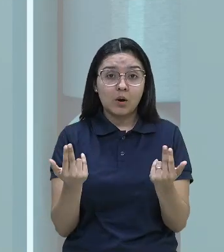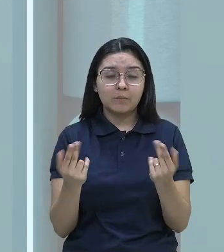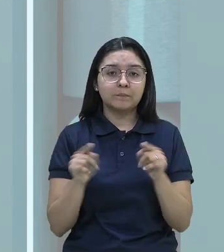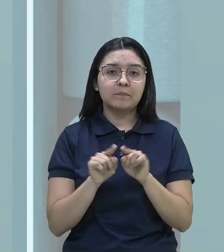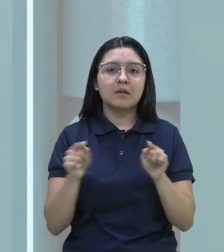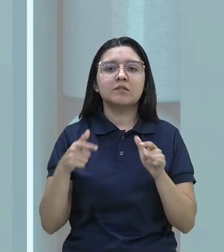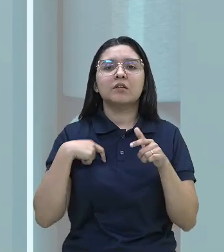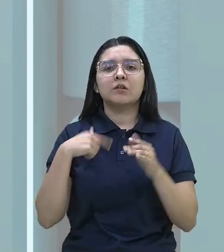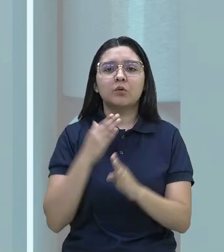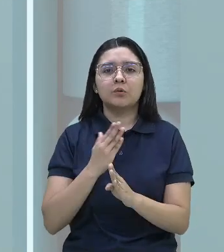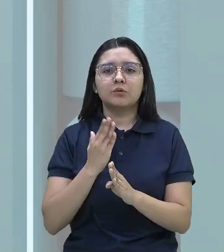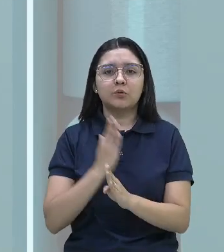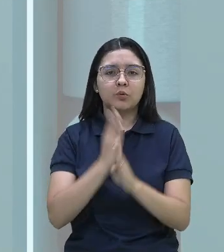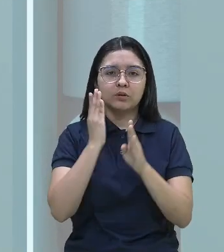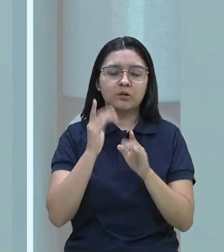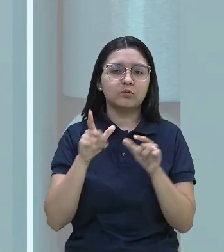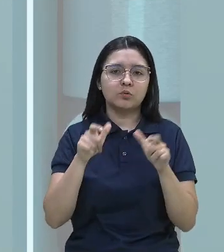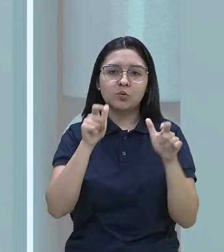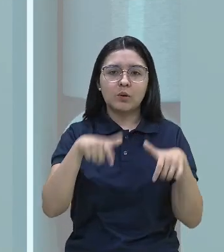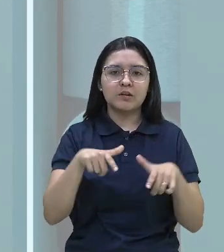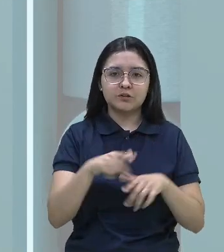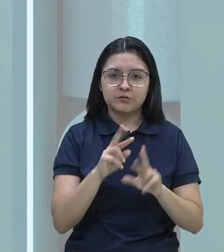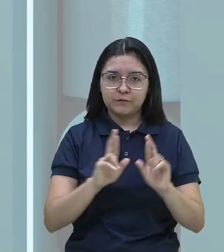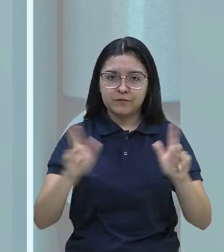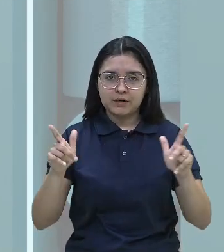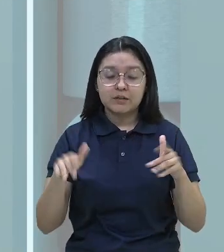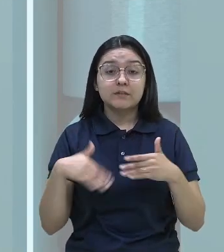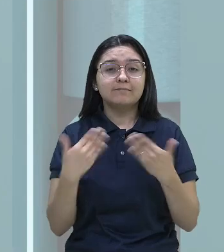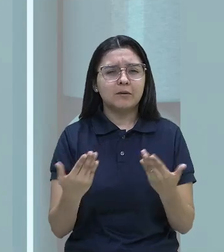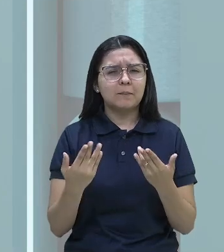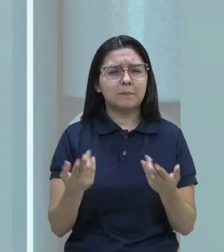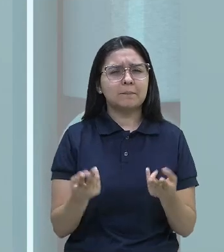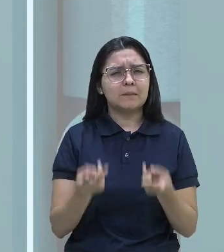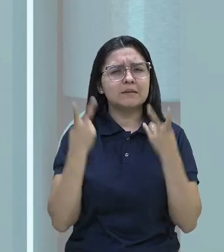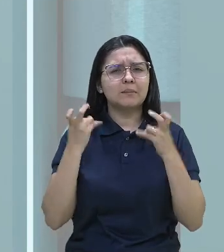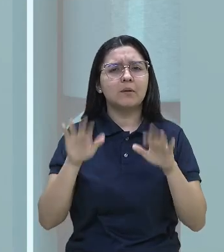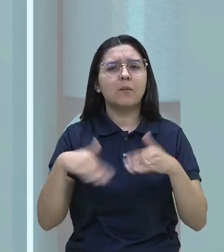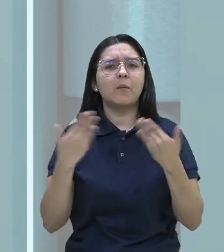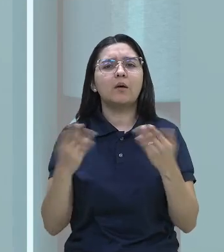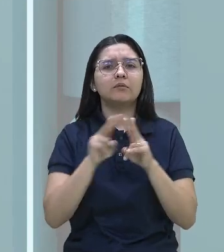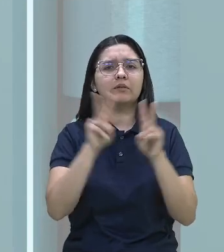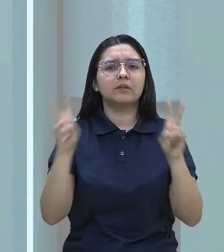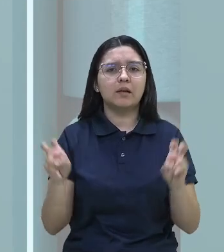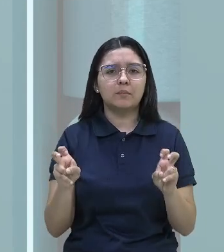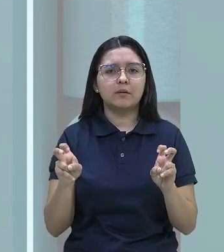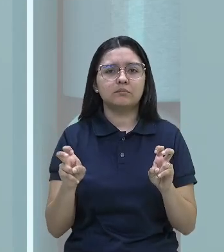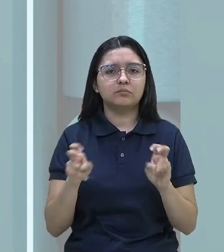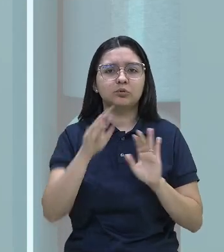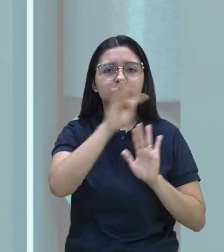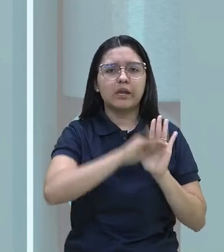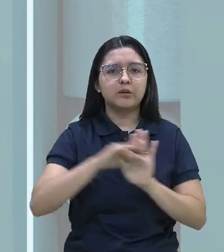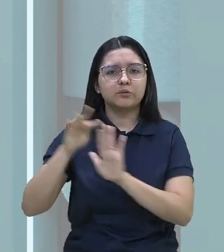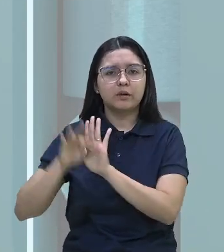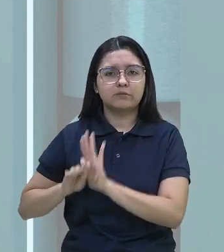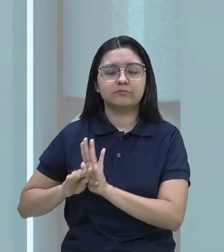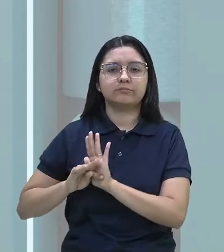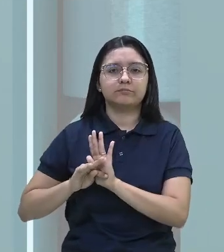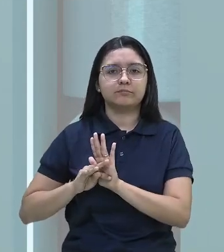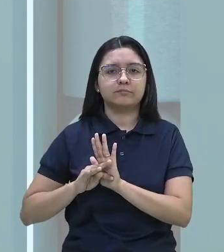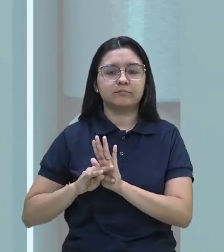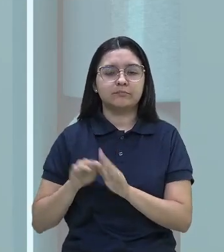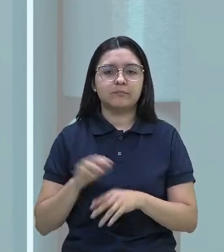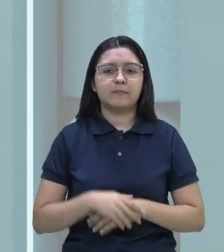diferentes. Vocês conseguiram captar qual era a mensagem, o que os textos estavam falando? O que cada